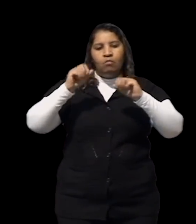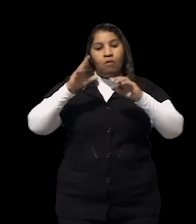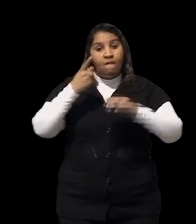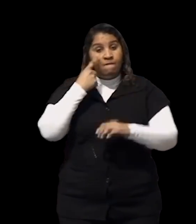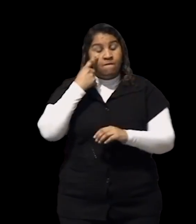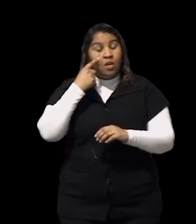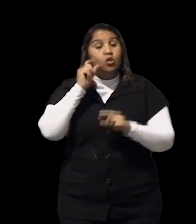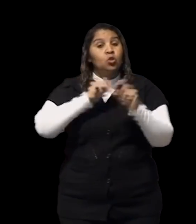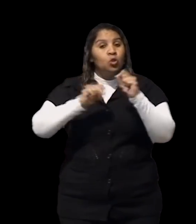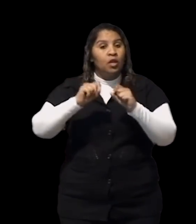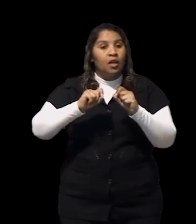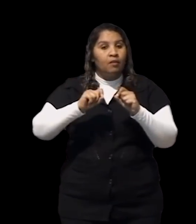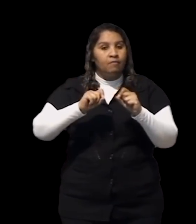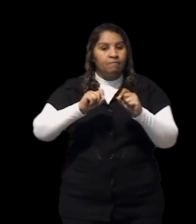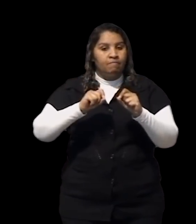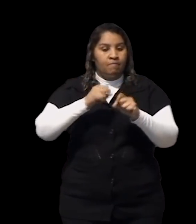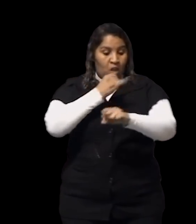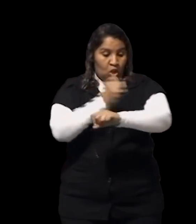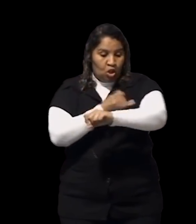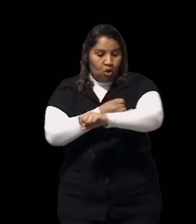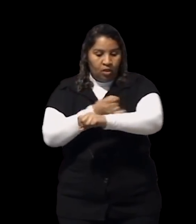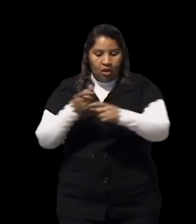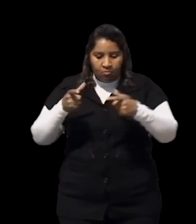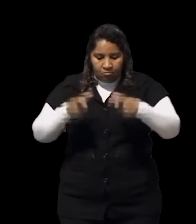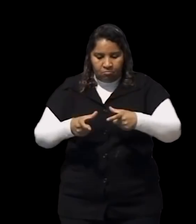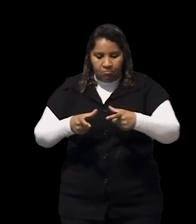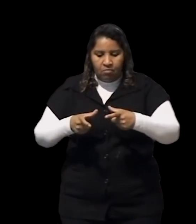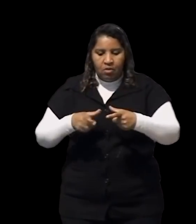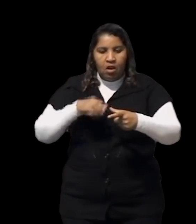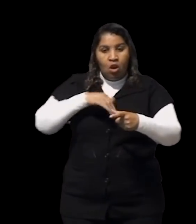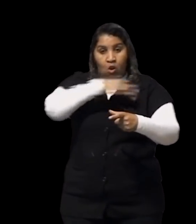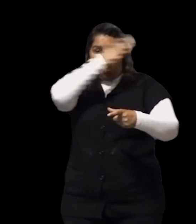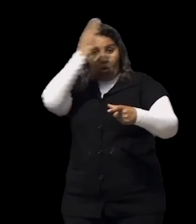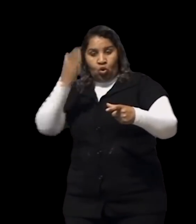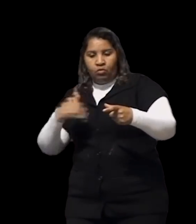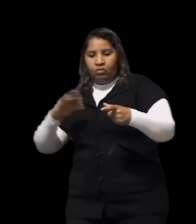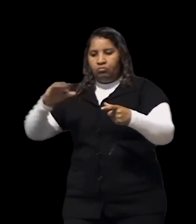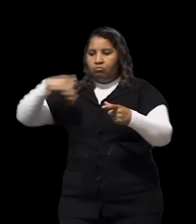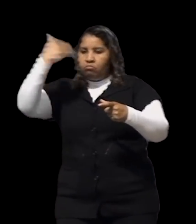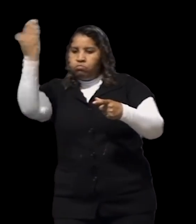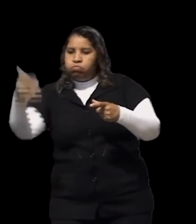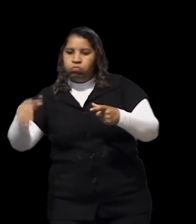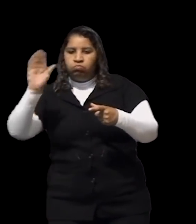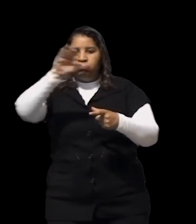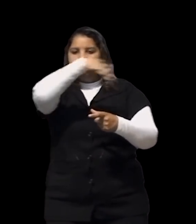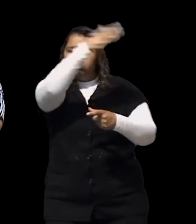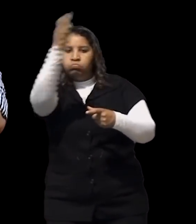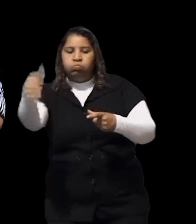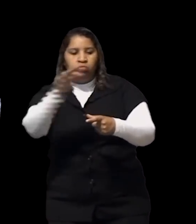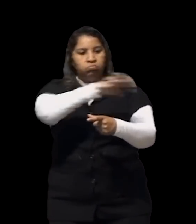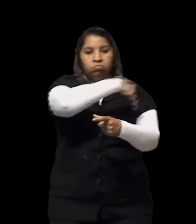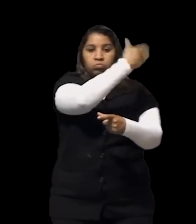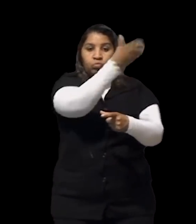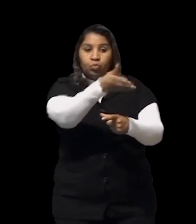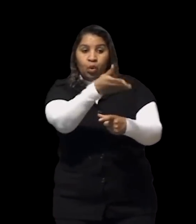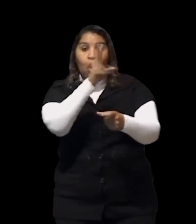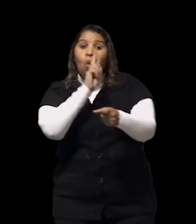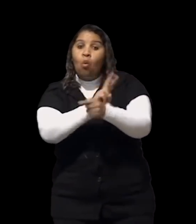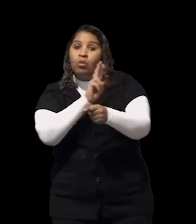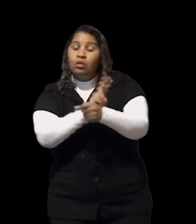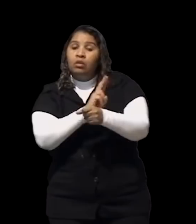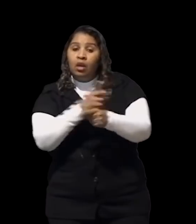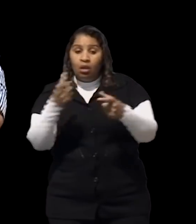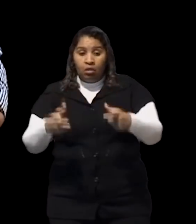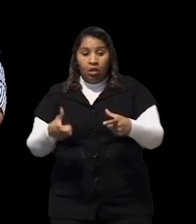assim o Senhor Deus em volta no seu povo imagina um Deus que ele guarda que me protege eu moro para Jó e o